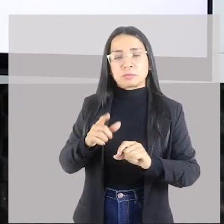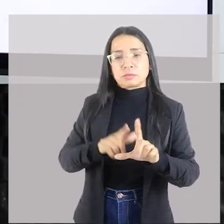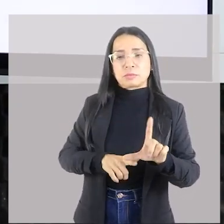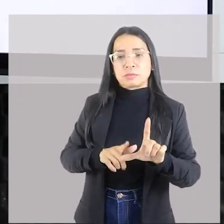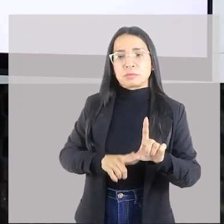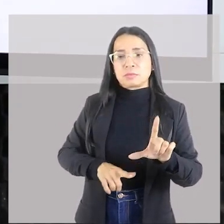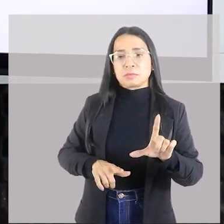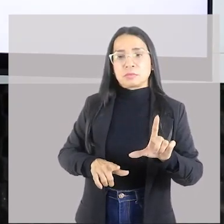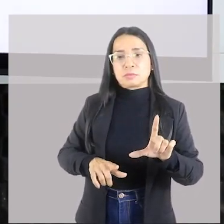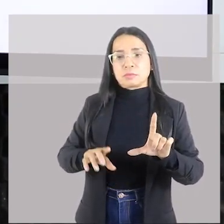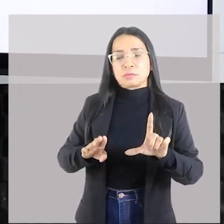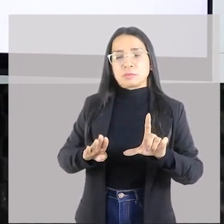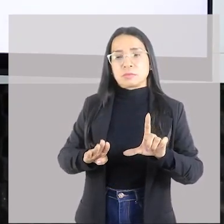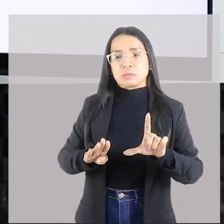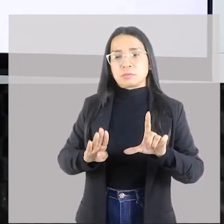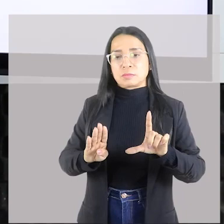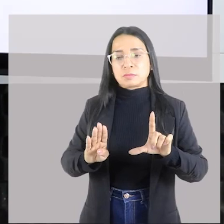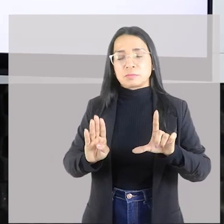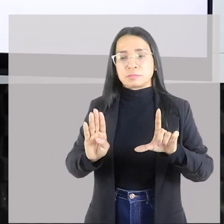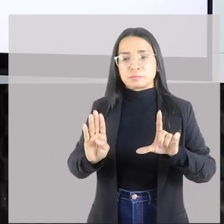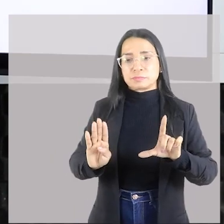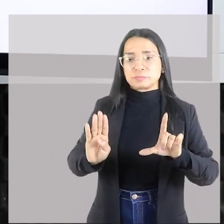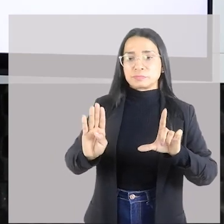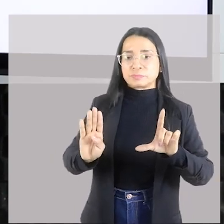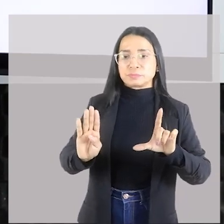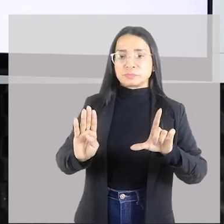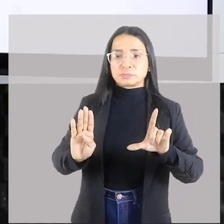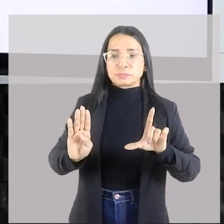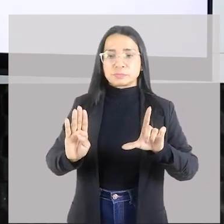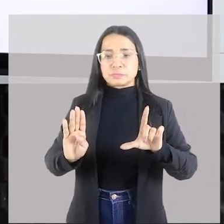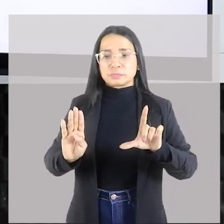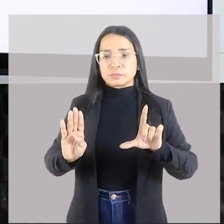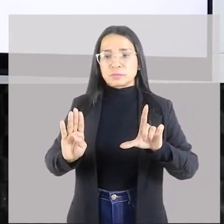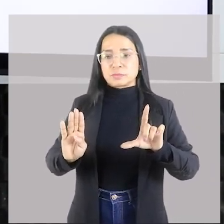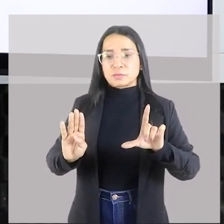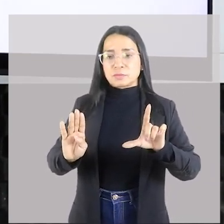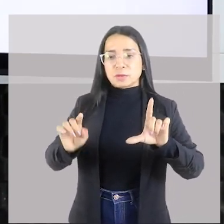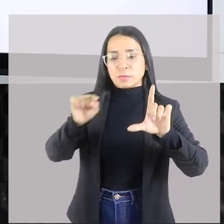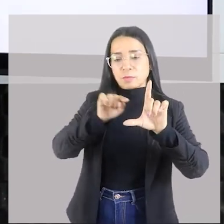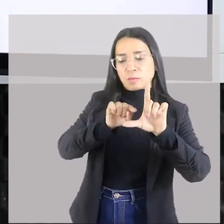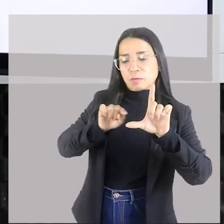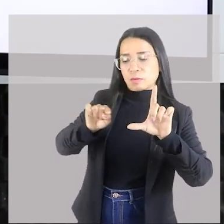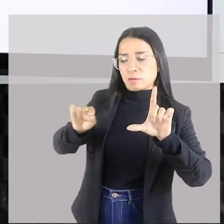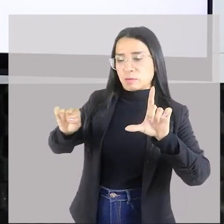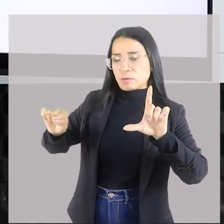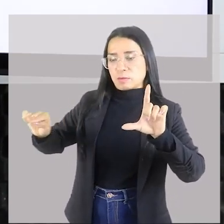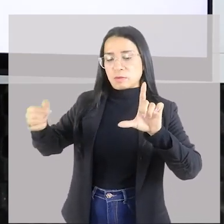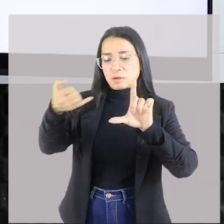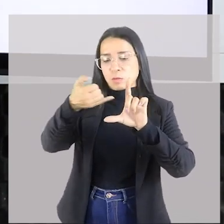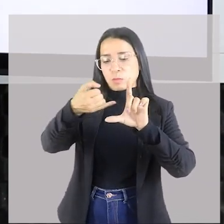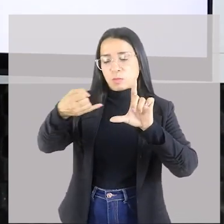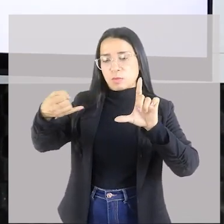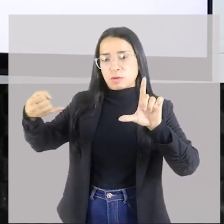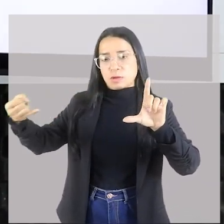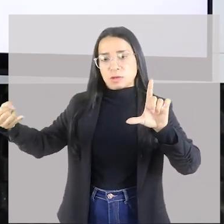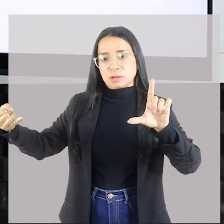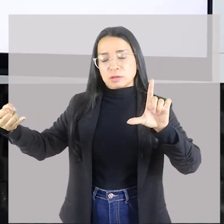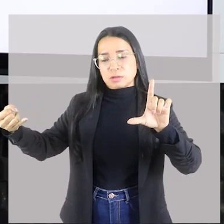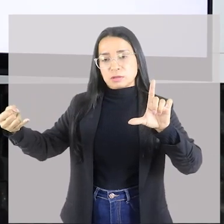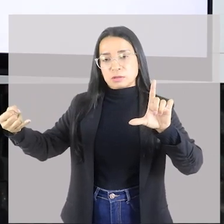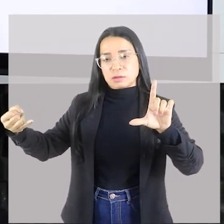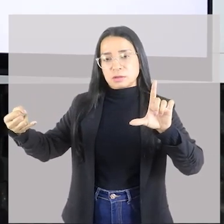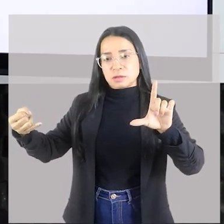aqui, ó, na letra B, se você passar um plano aqui, ó, se você passar um plano, tu está olhando